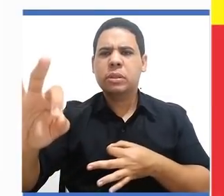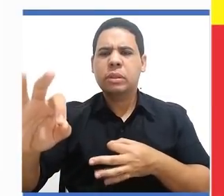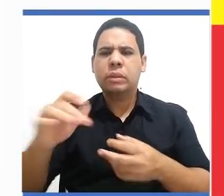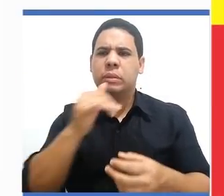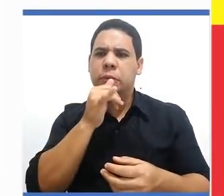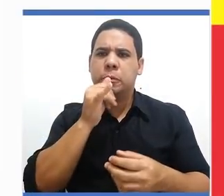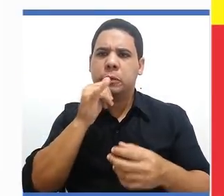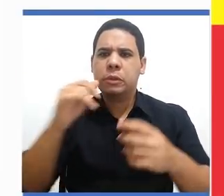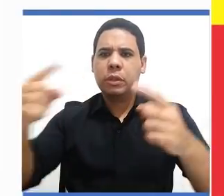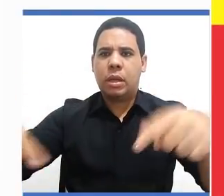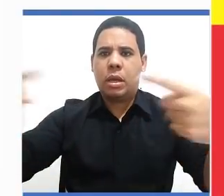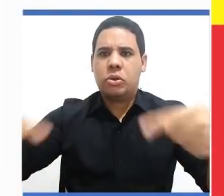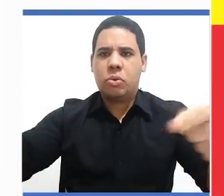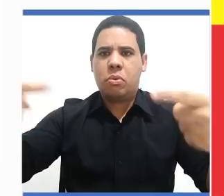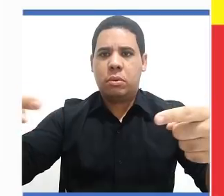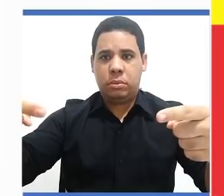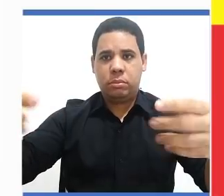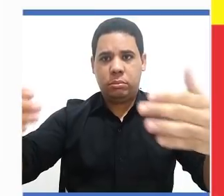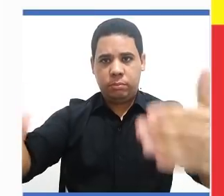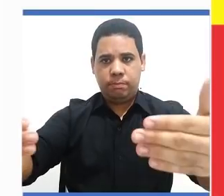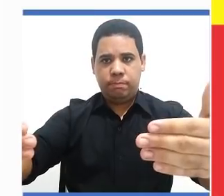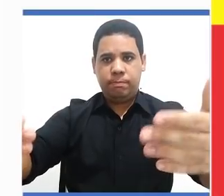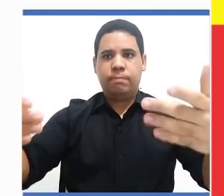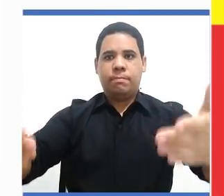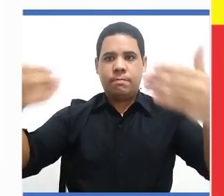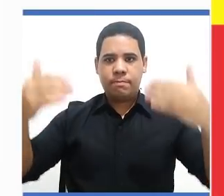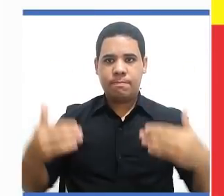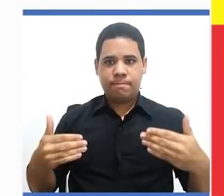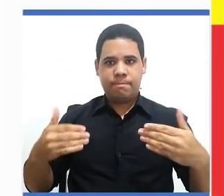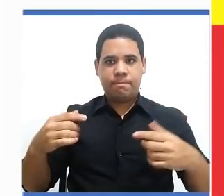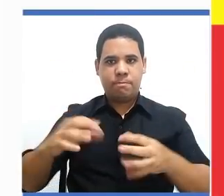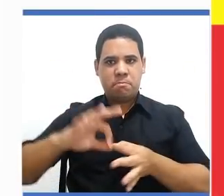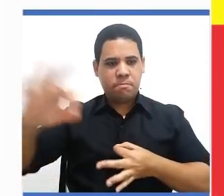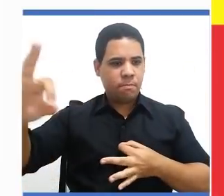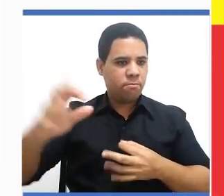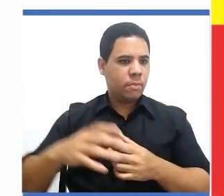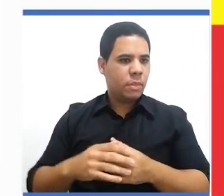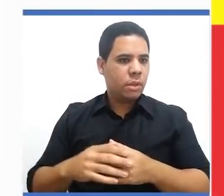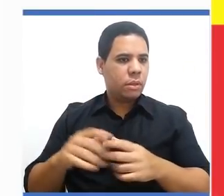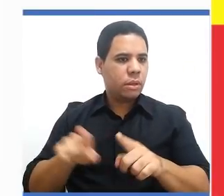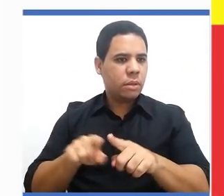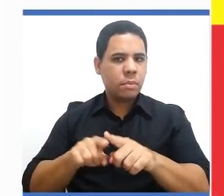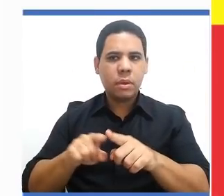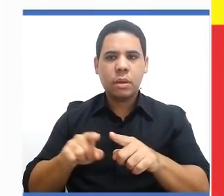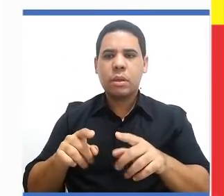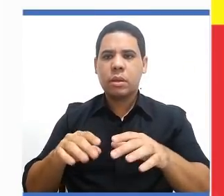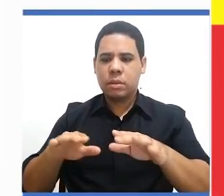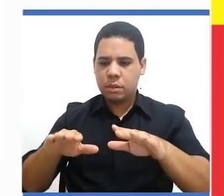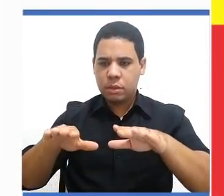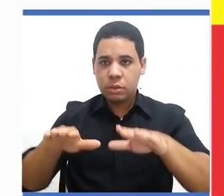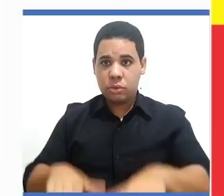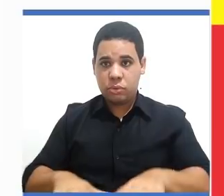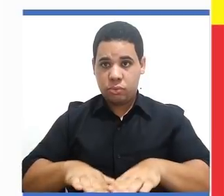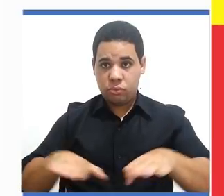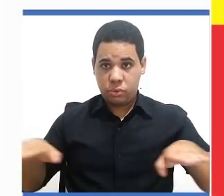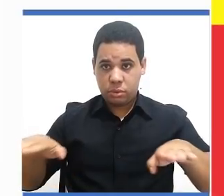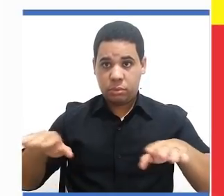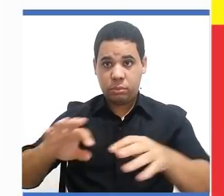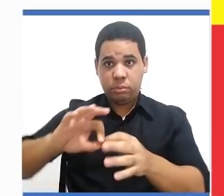os eixos dianteiro e traseiro e o B, a altura B entre o solo e o encosto do